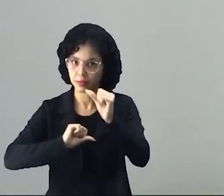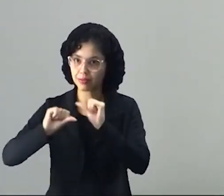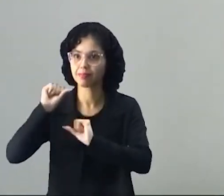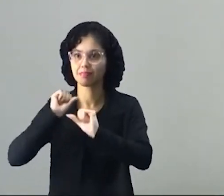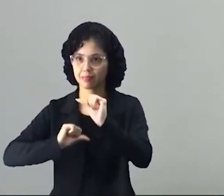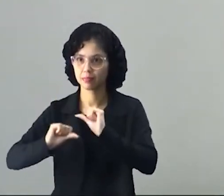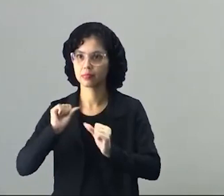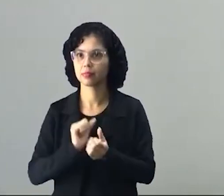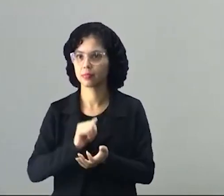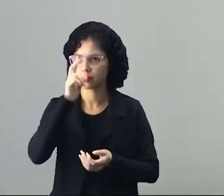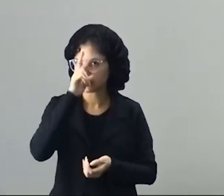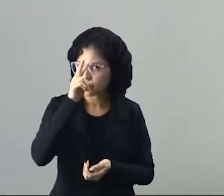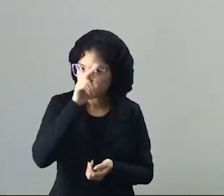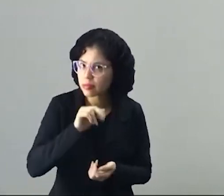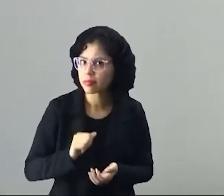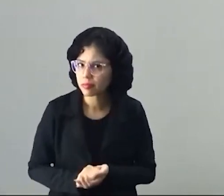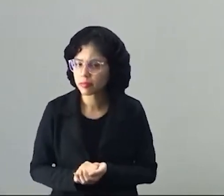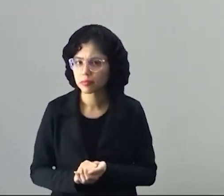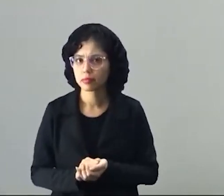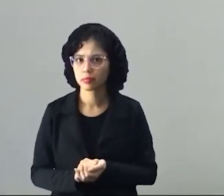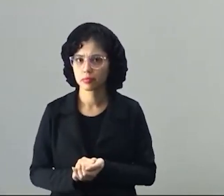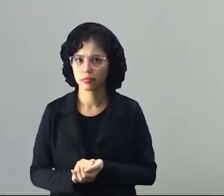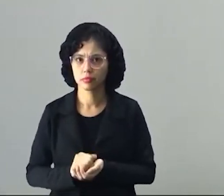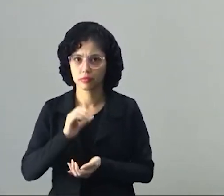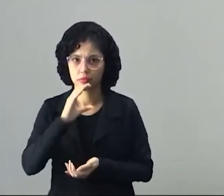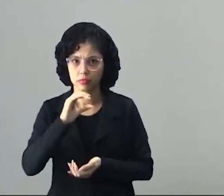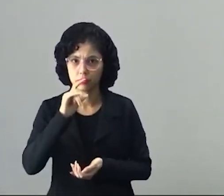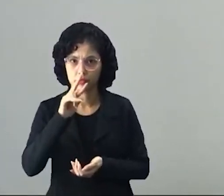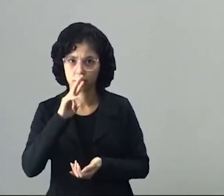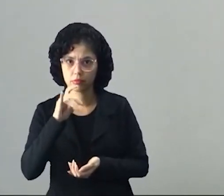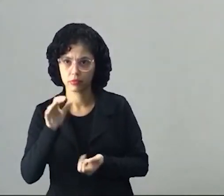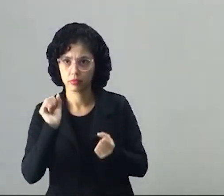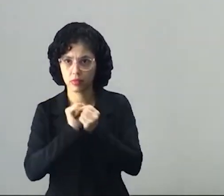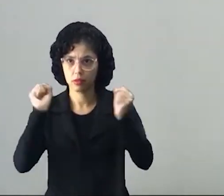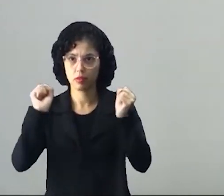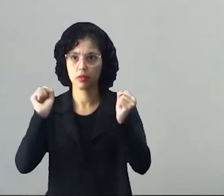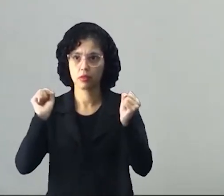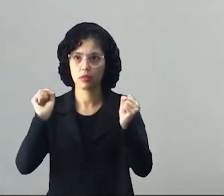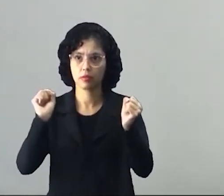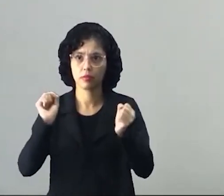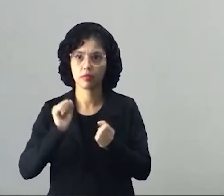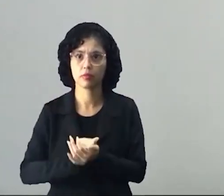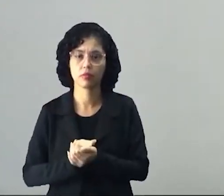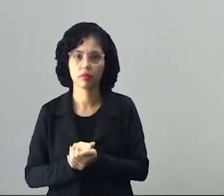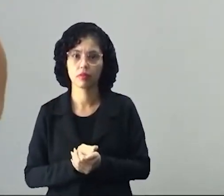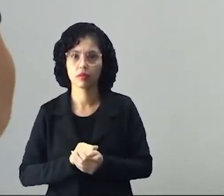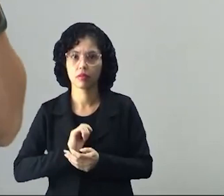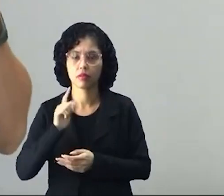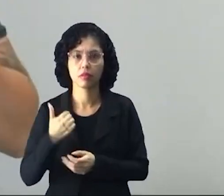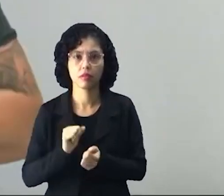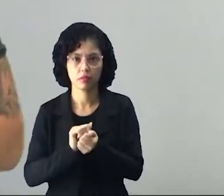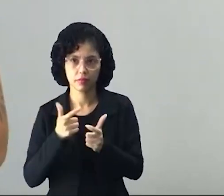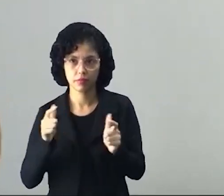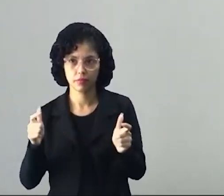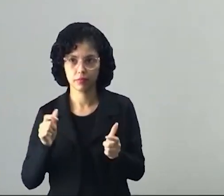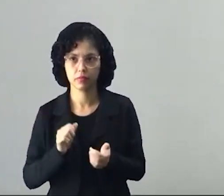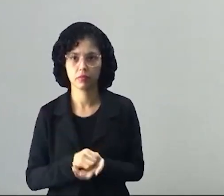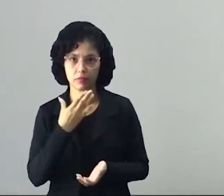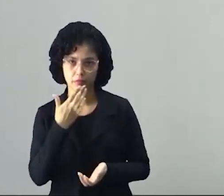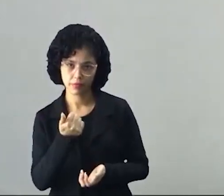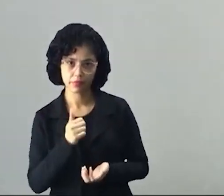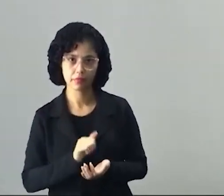esse exoesqueleto. Lembra da cigarra? A cigarra canta até romper aquela casca dela e ela vai crescendo, tá